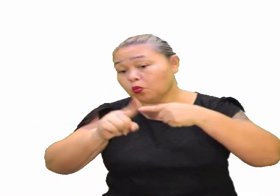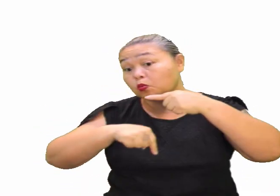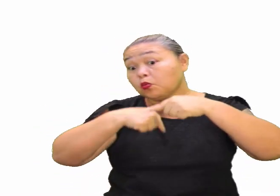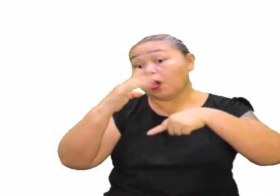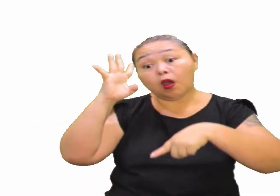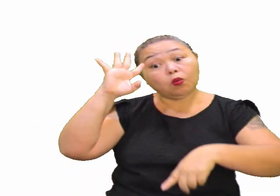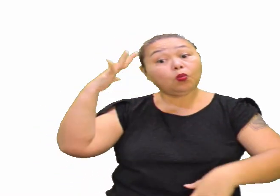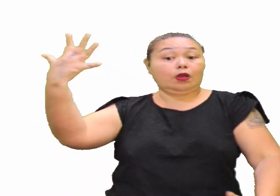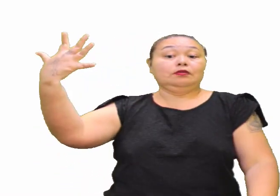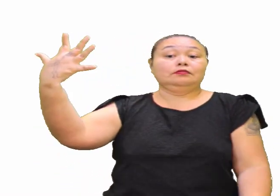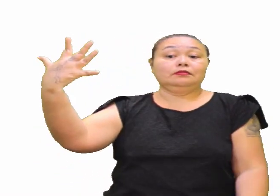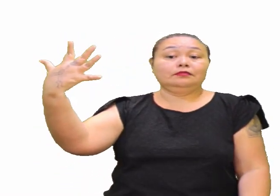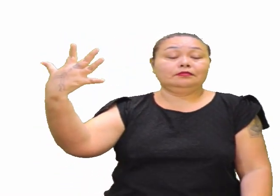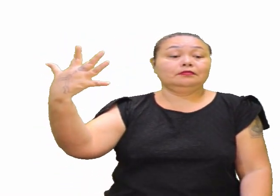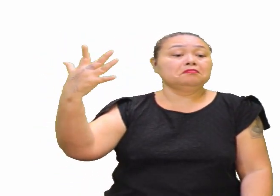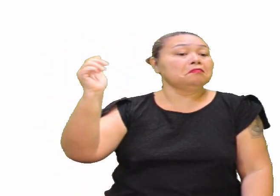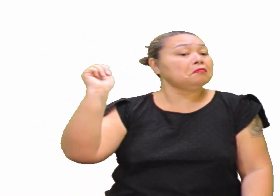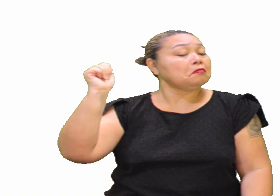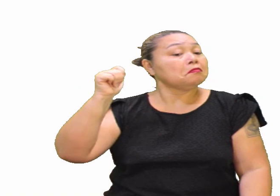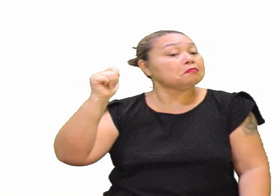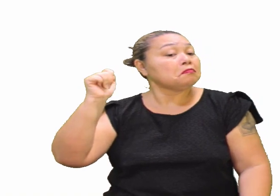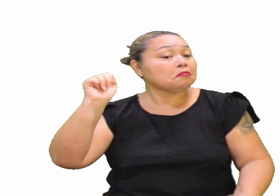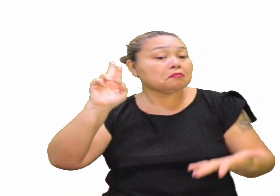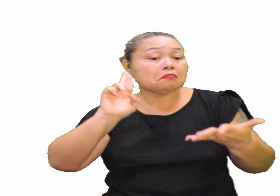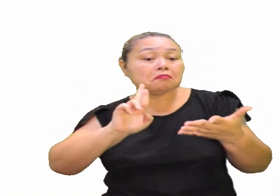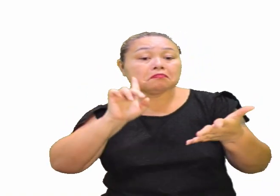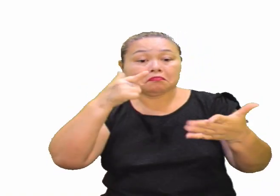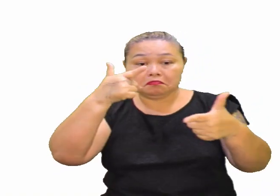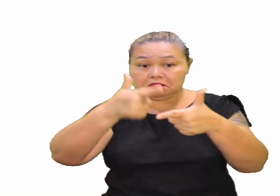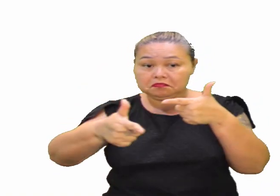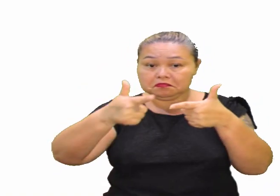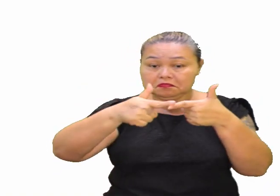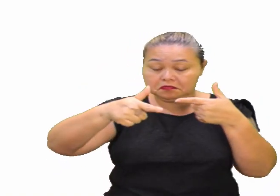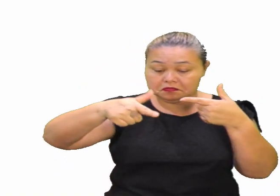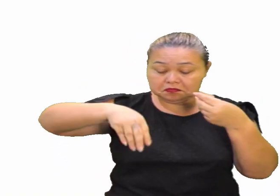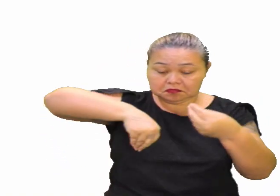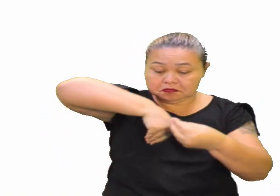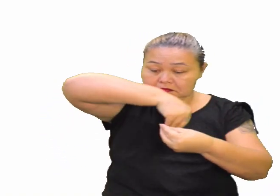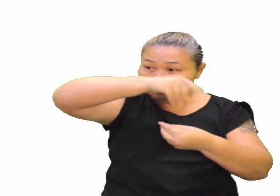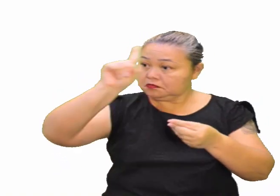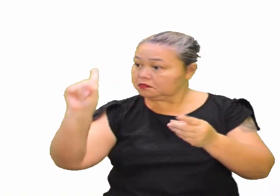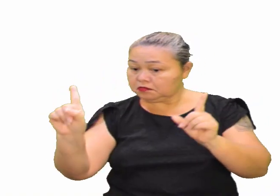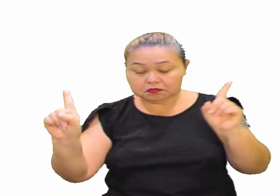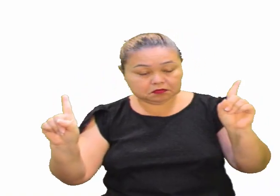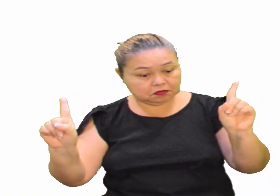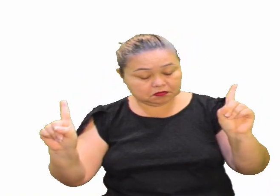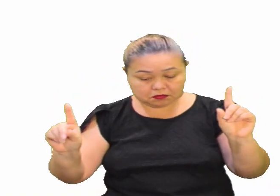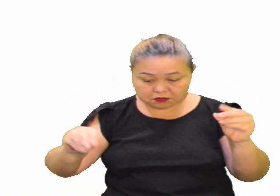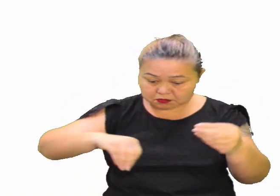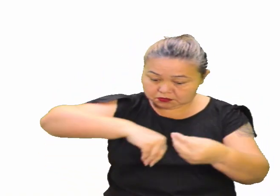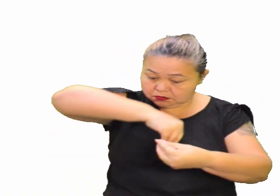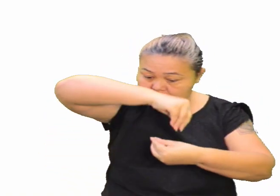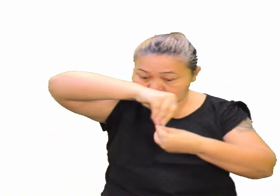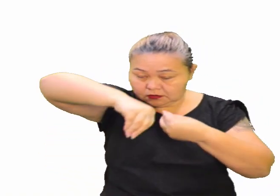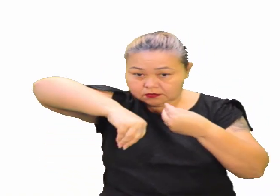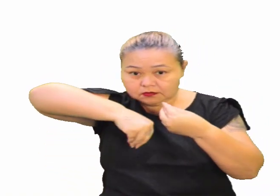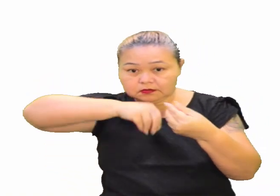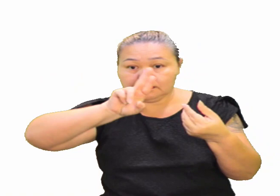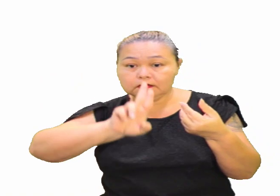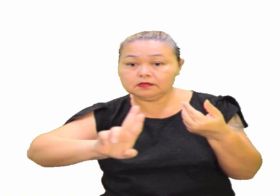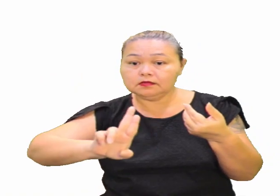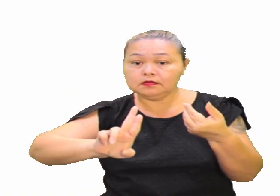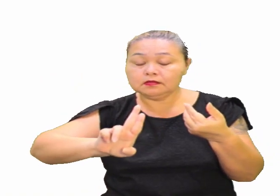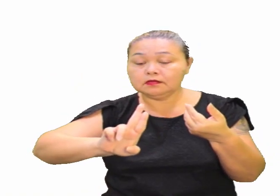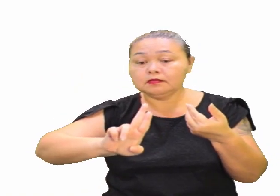Então, coloca entre parênteses, porque dessa forma cria uma familiaridade com o termo, com o conceito, tá bom?